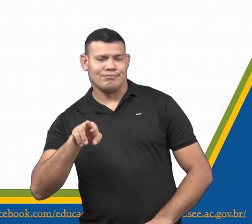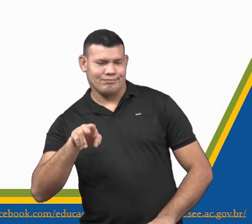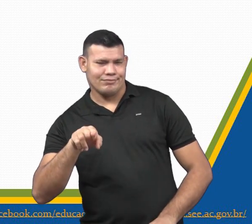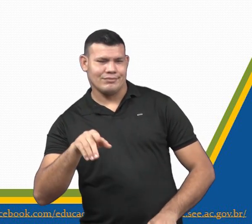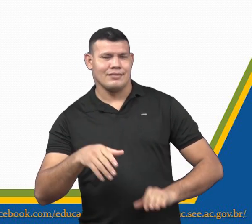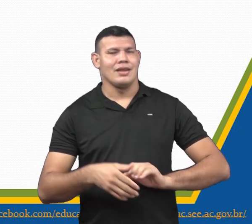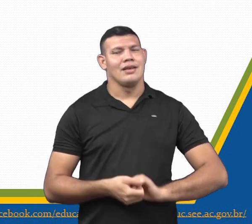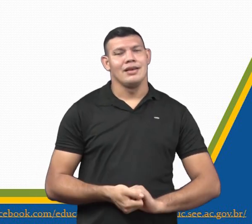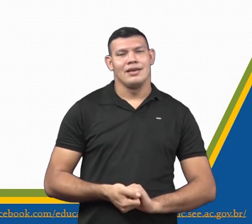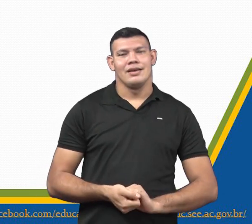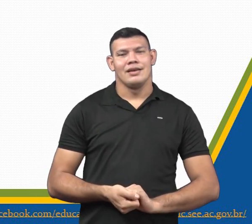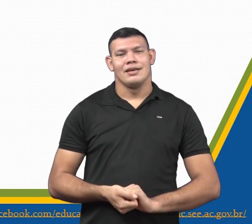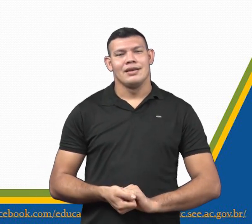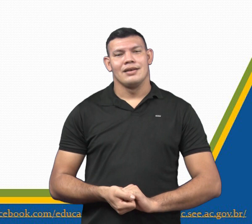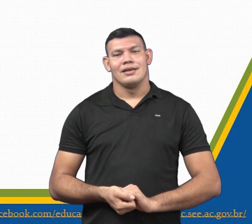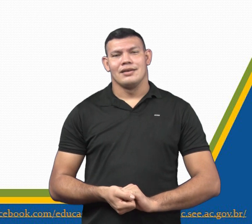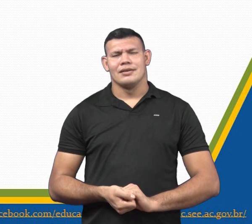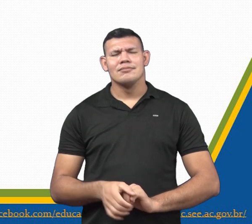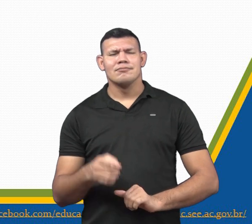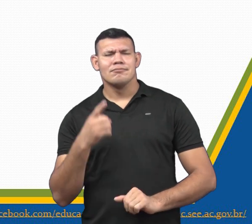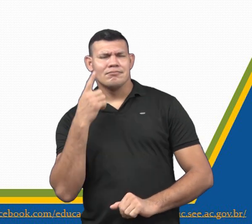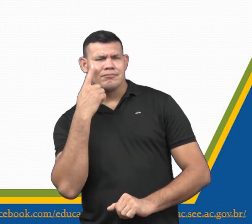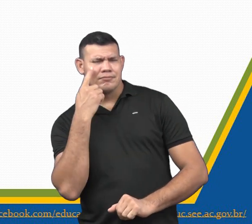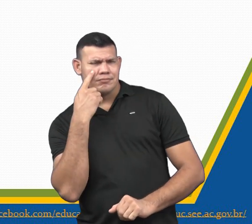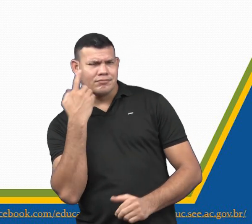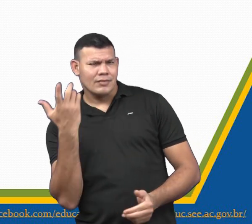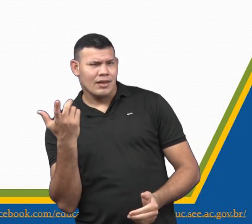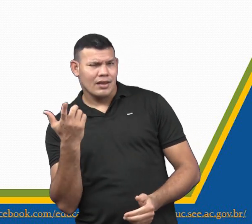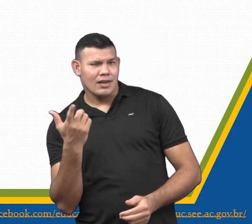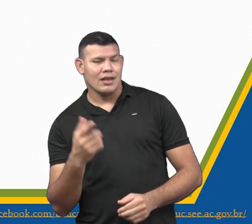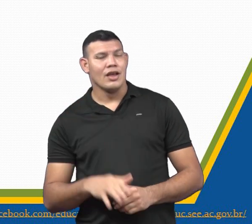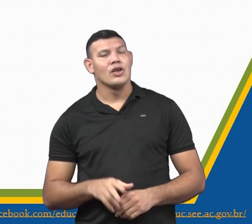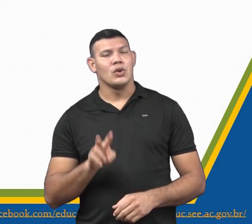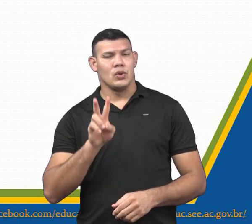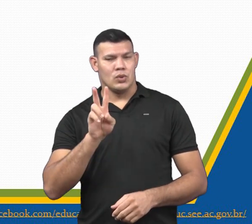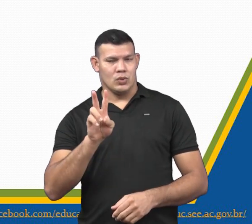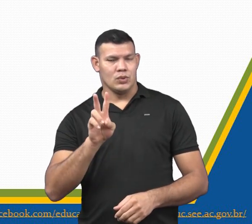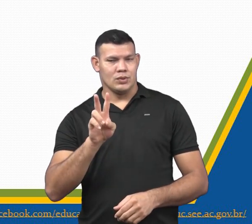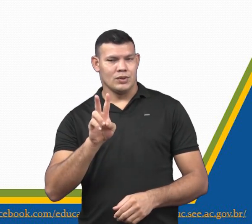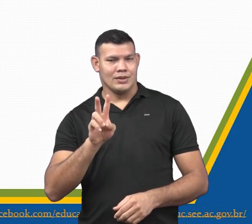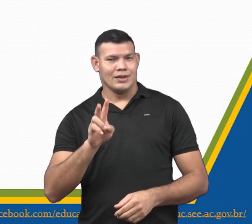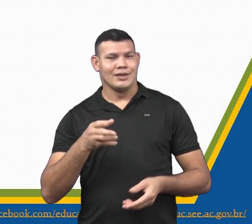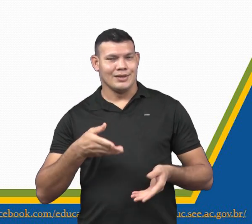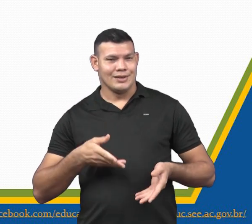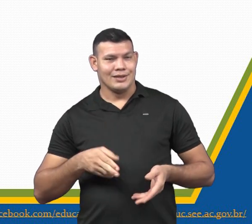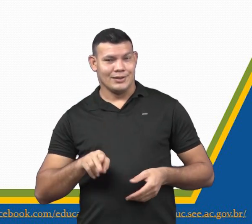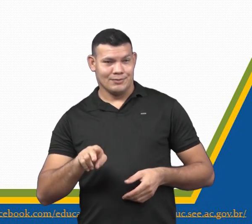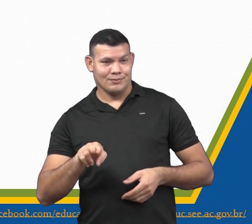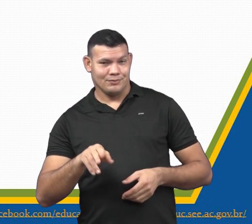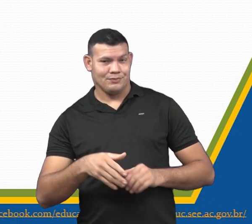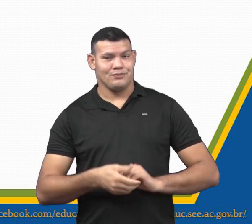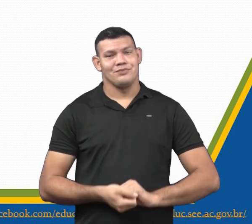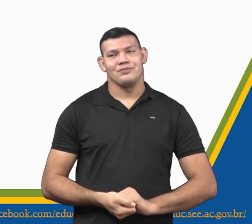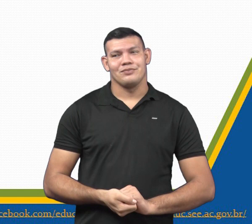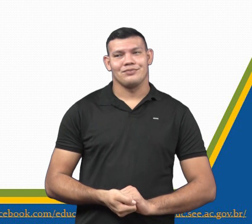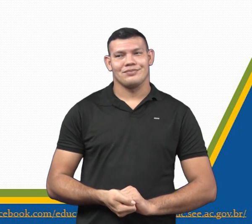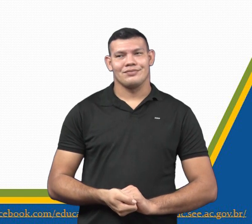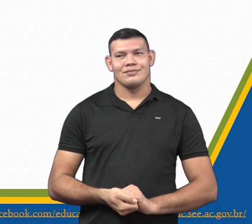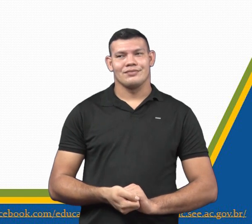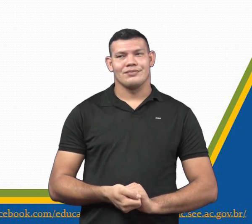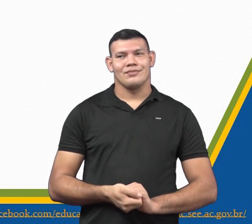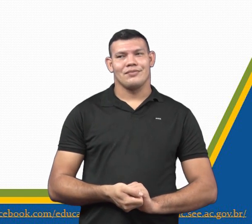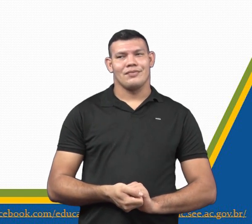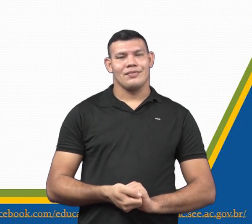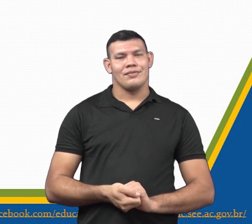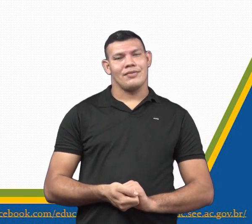nasceu. Aí a gente percebe que ele já tem o quê? 2 irmãos, né? Continuando, ó, ao lado a gente vai ver a